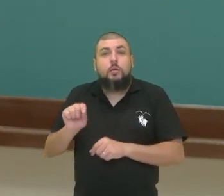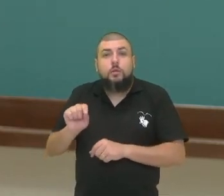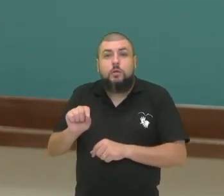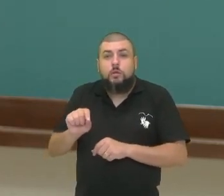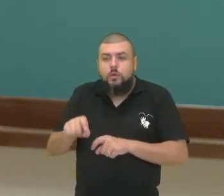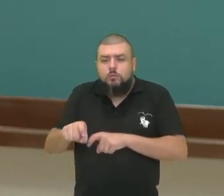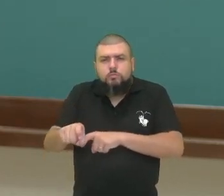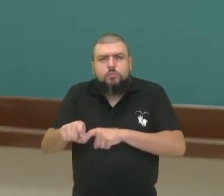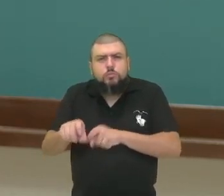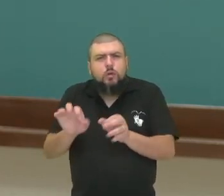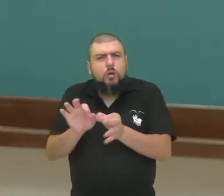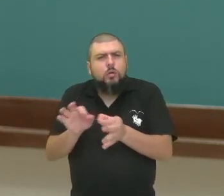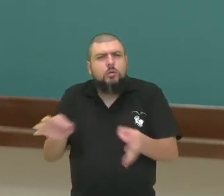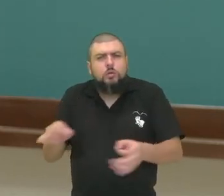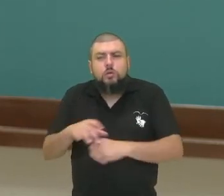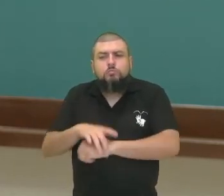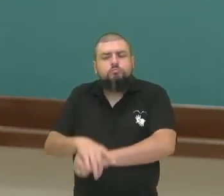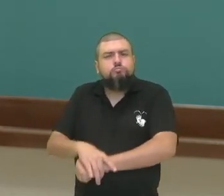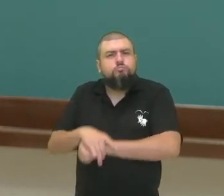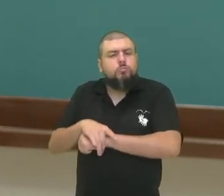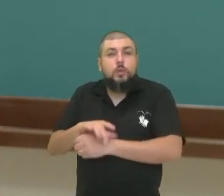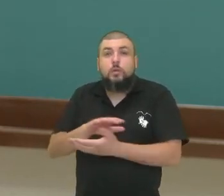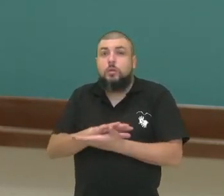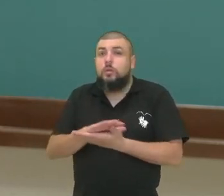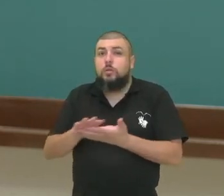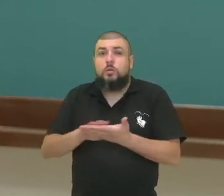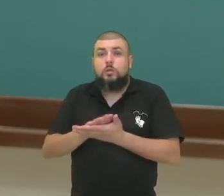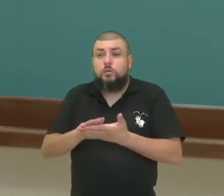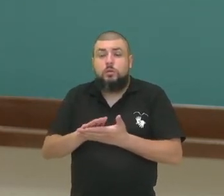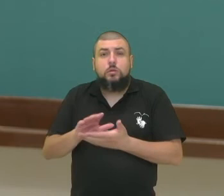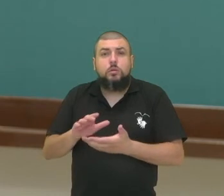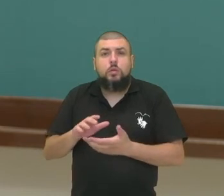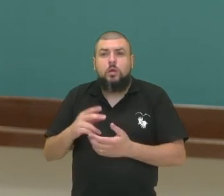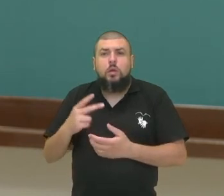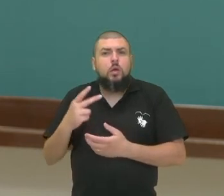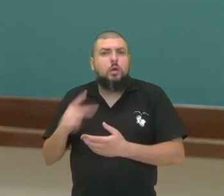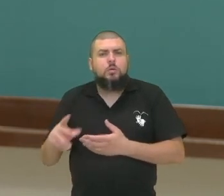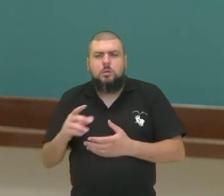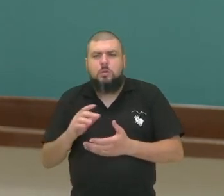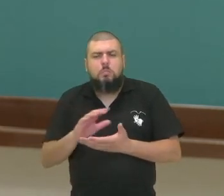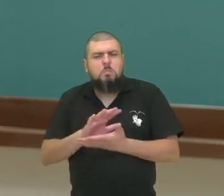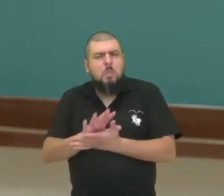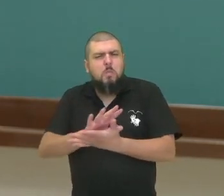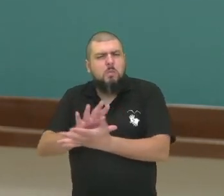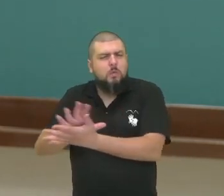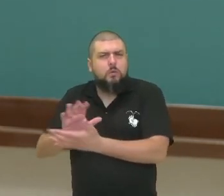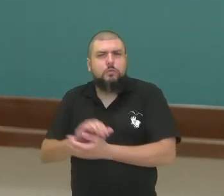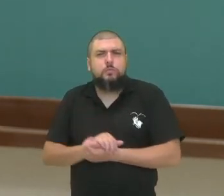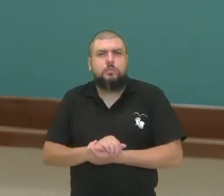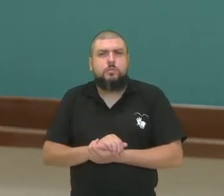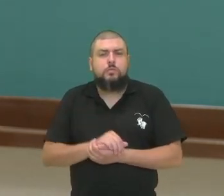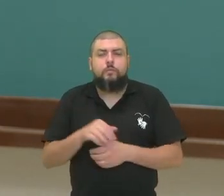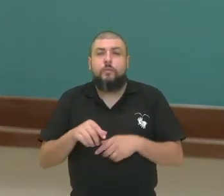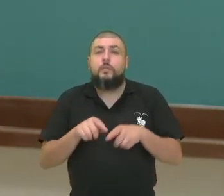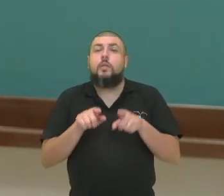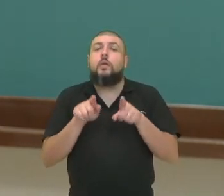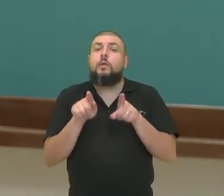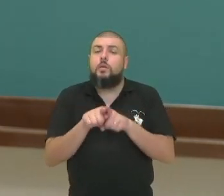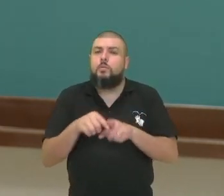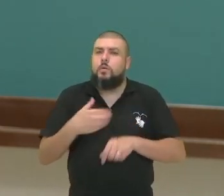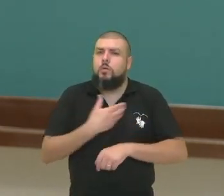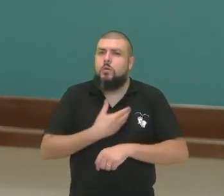pequenos agricultores, para os grandes havia, mas para os pequenos agricultores não. E houve também um baixo investimento